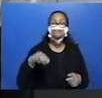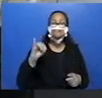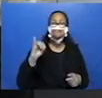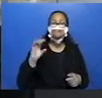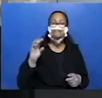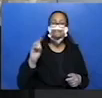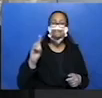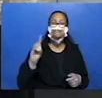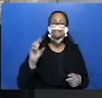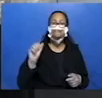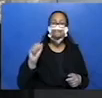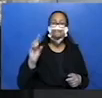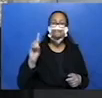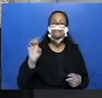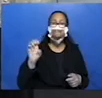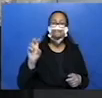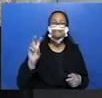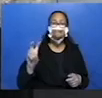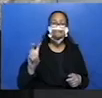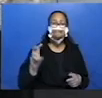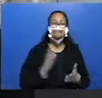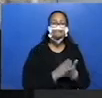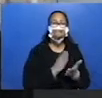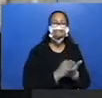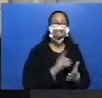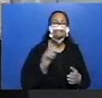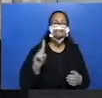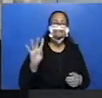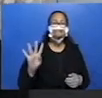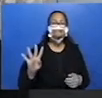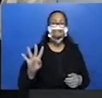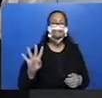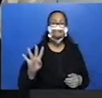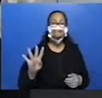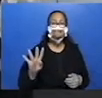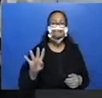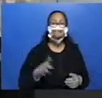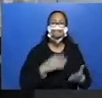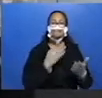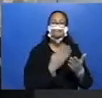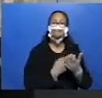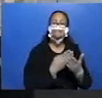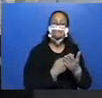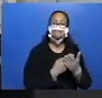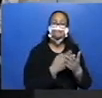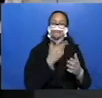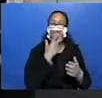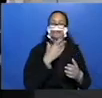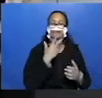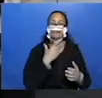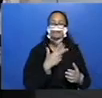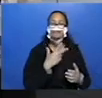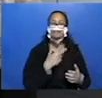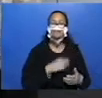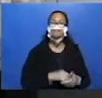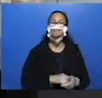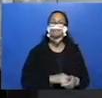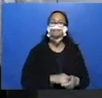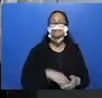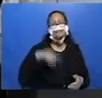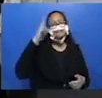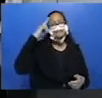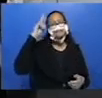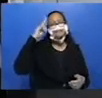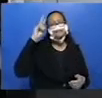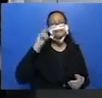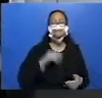5, desculpa, da página 14. Então, eu tenho aqui, ó, estudar a língua. E a gente vai dar só uma relembradinha,